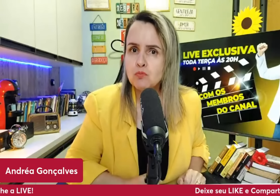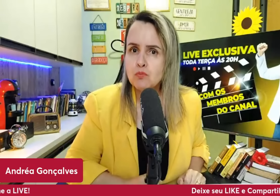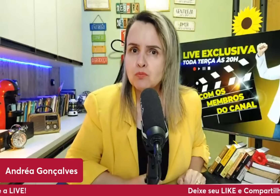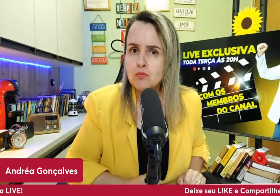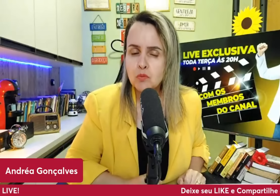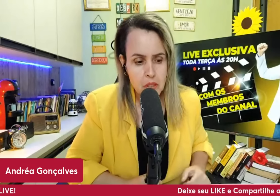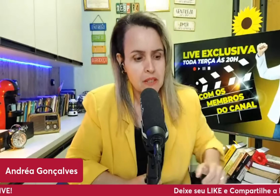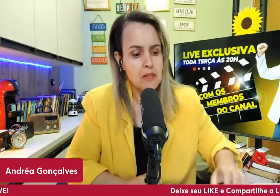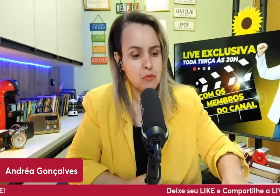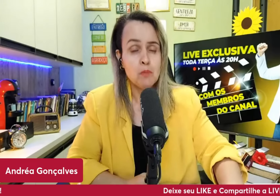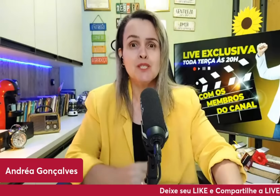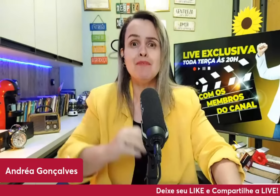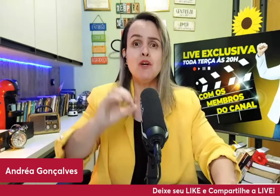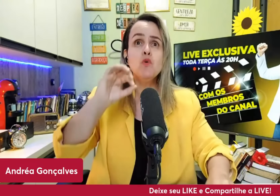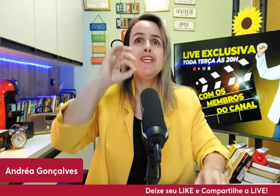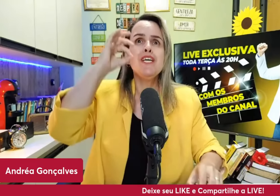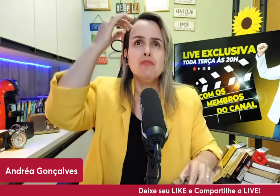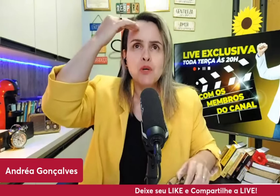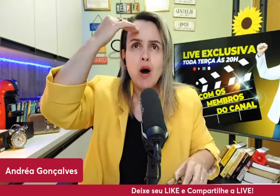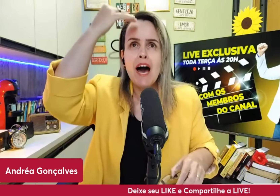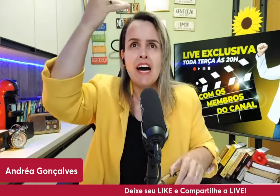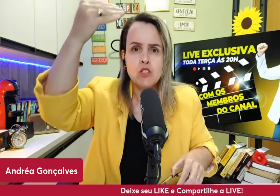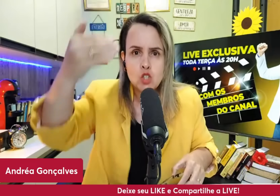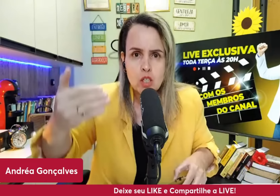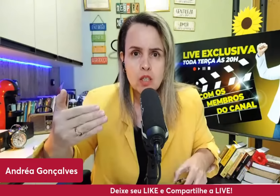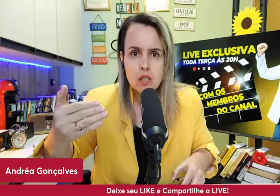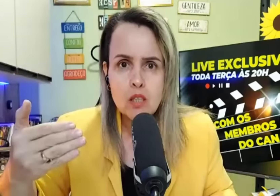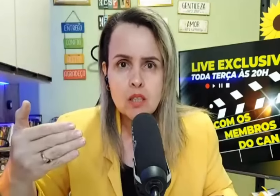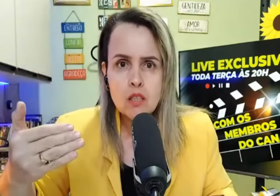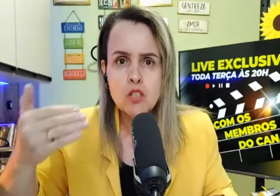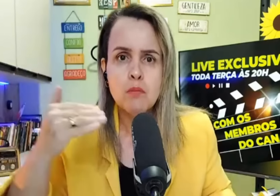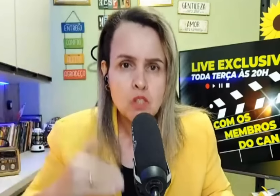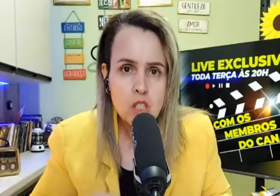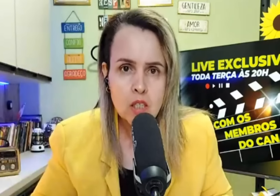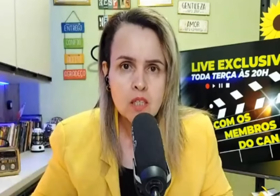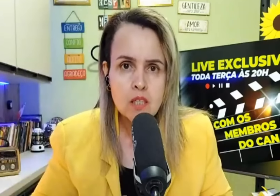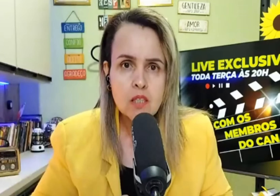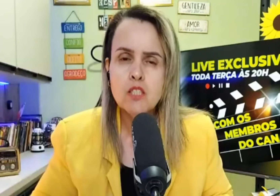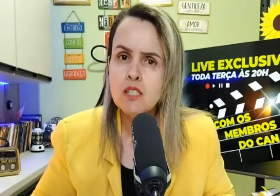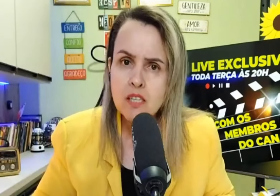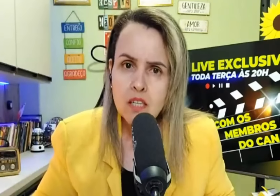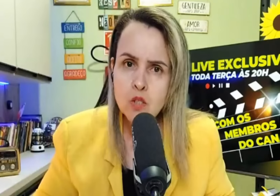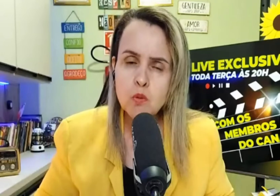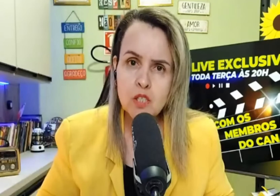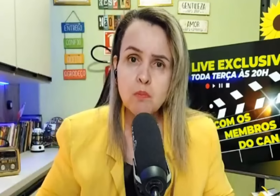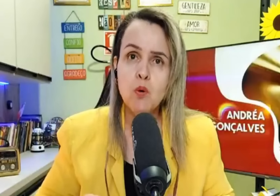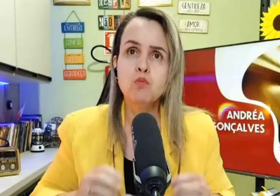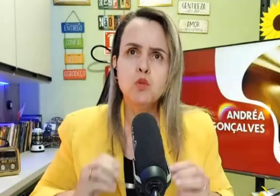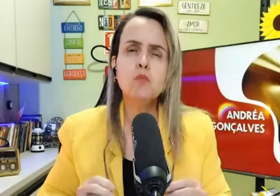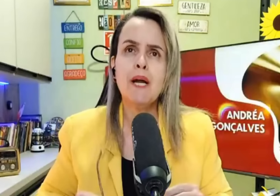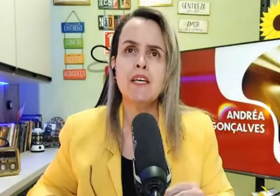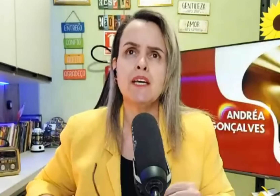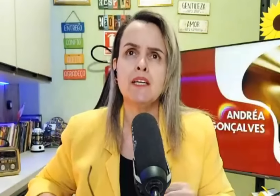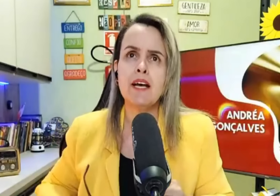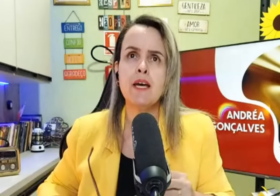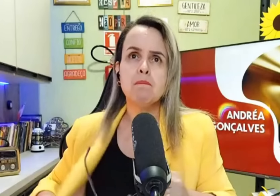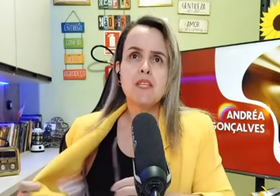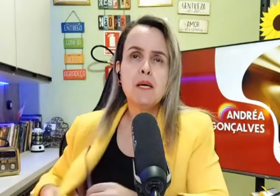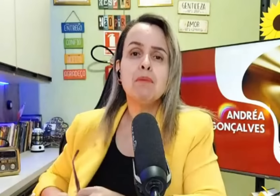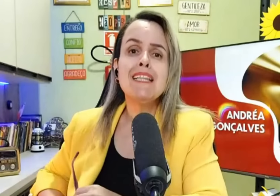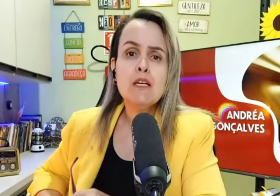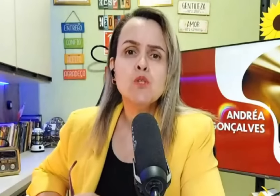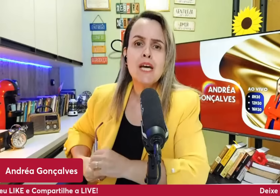povo foi André foi você v o nível hard de mentira e de cinismo desse povo tudo para